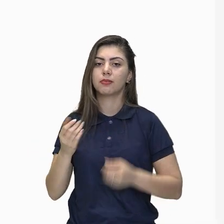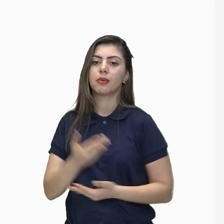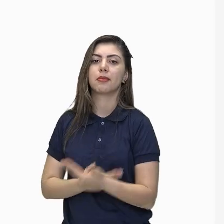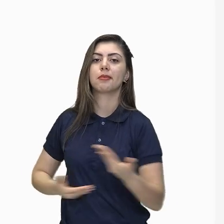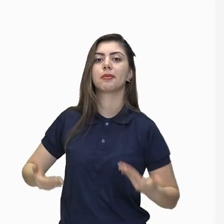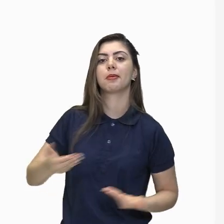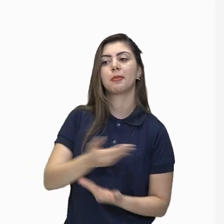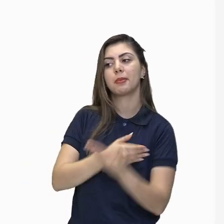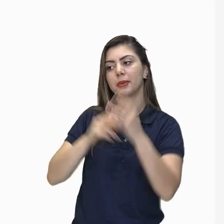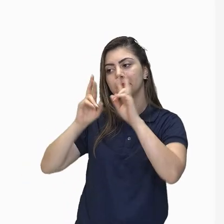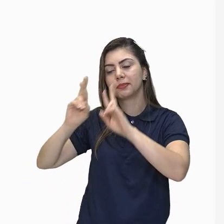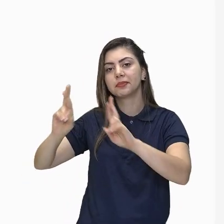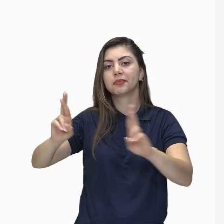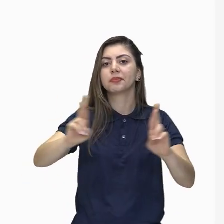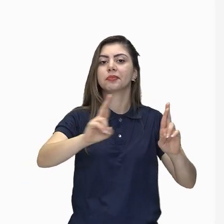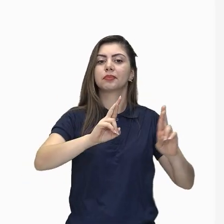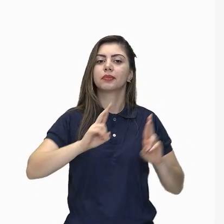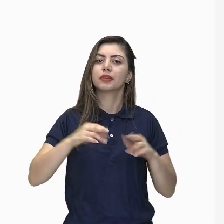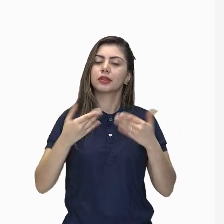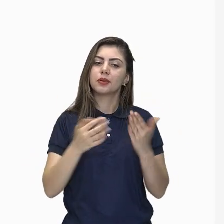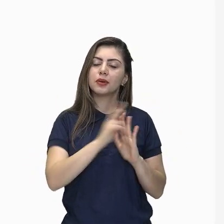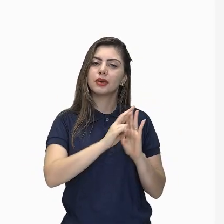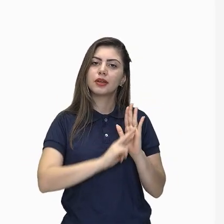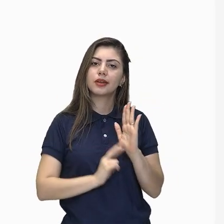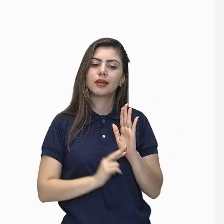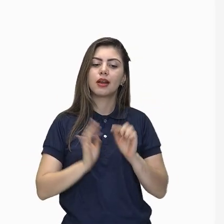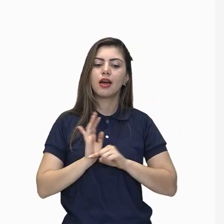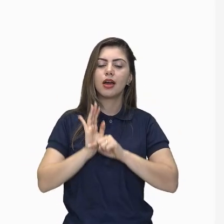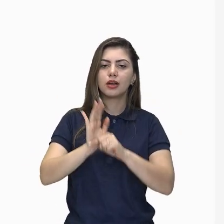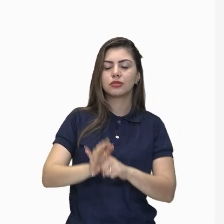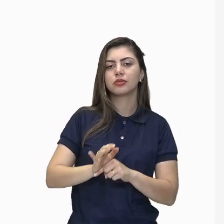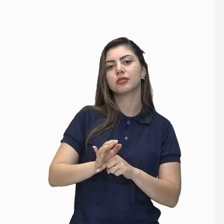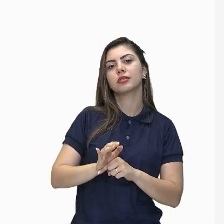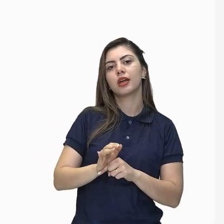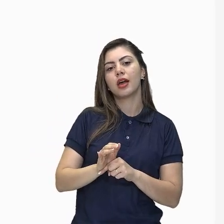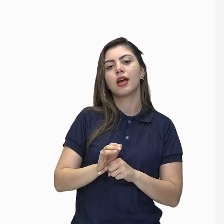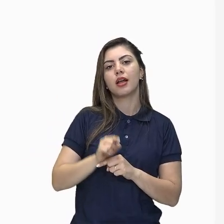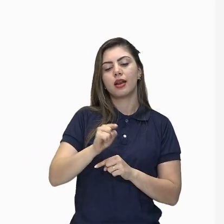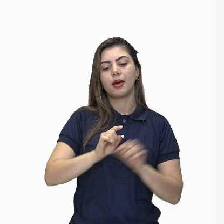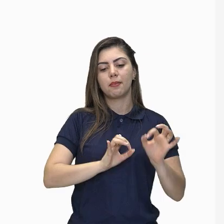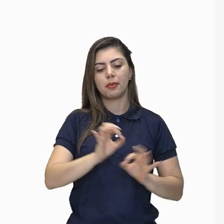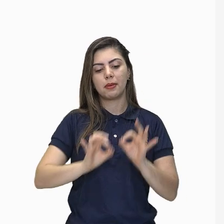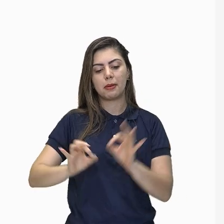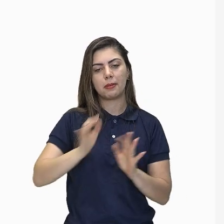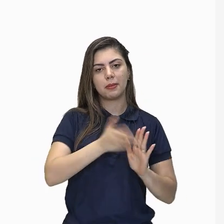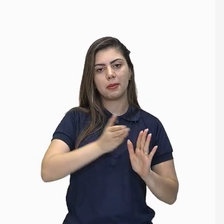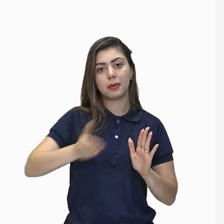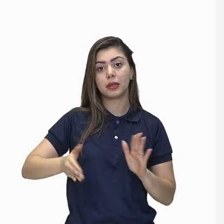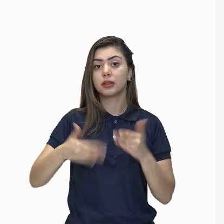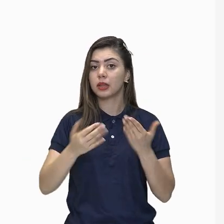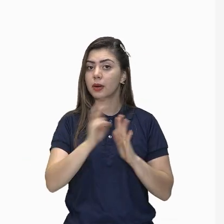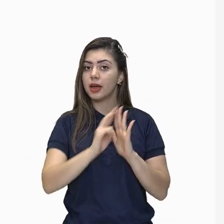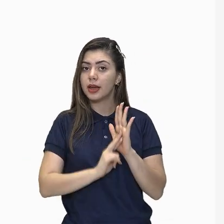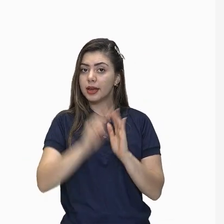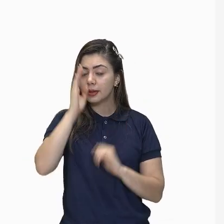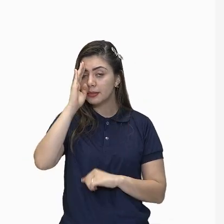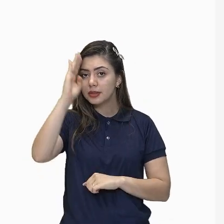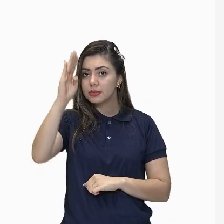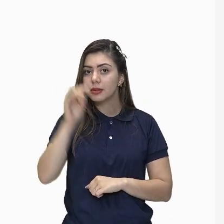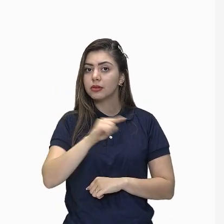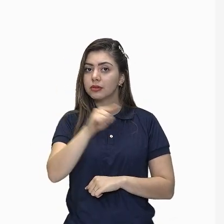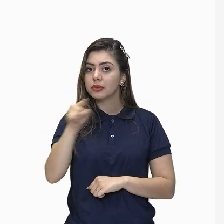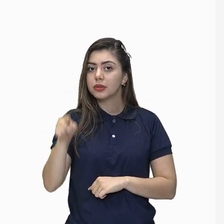Então, essas regras ajudam a organizar o jogo e promover valores. Vejam que essas são as regras principais, né, que vocês